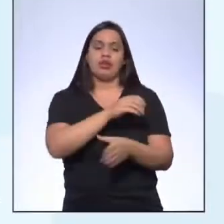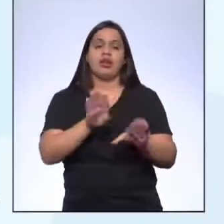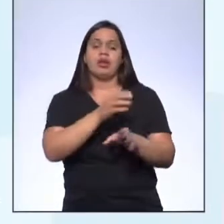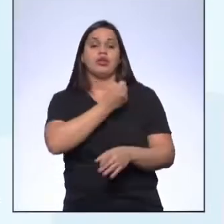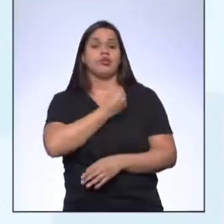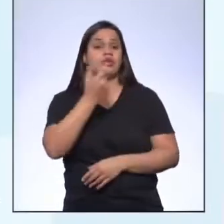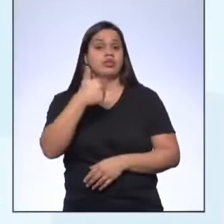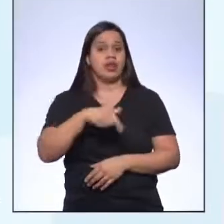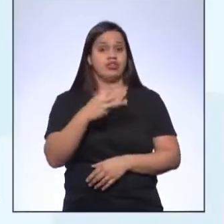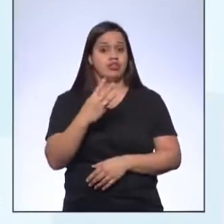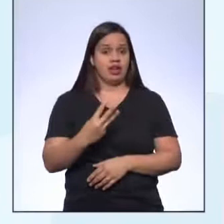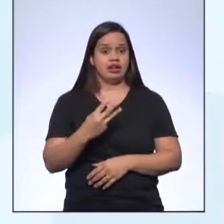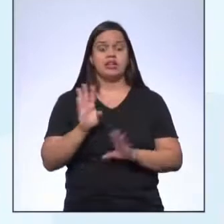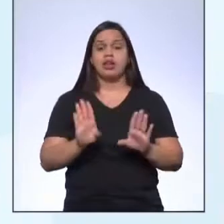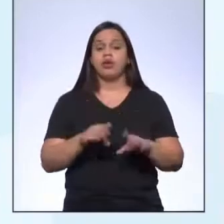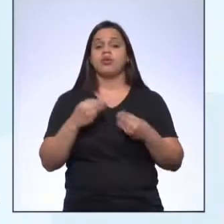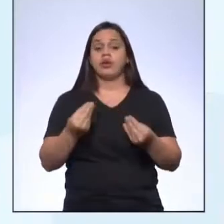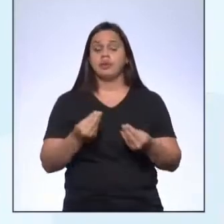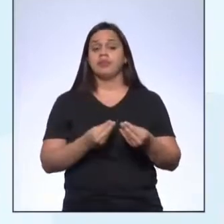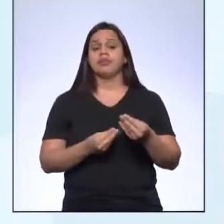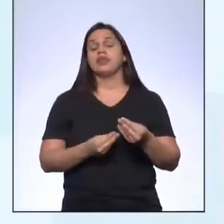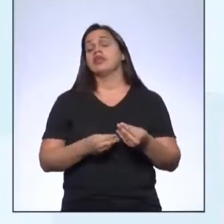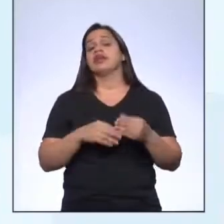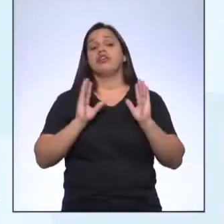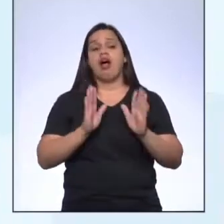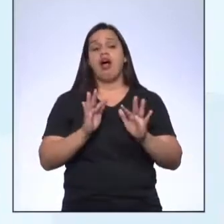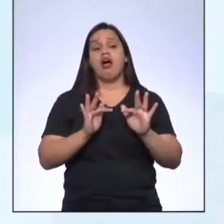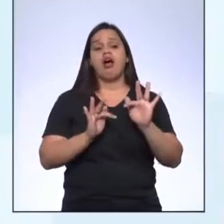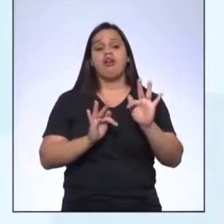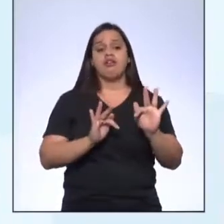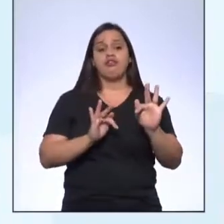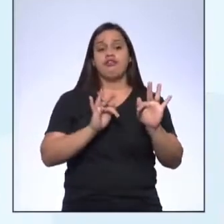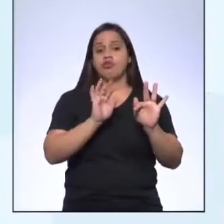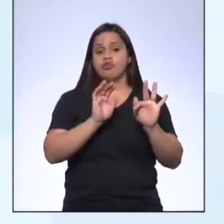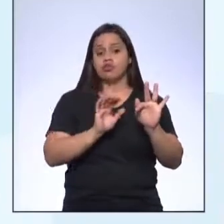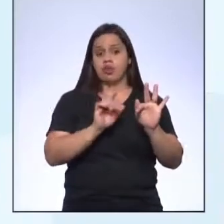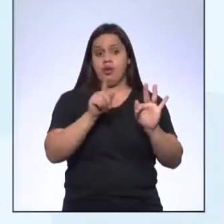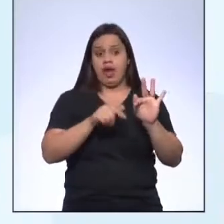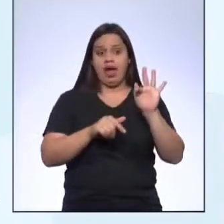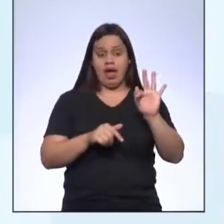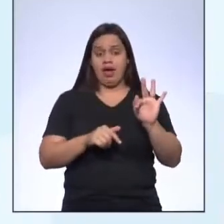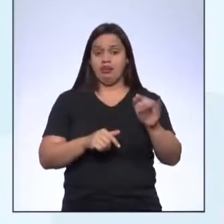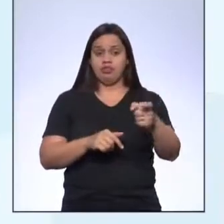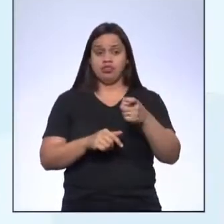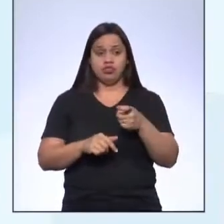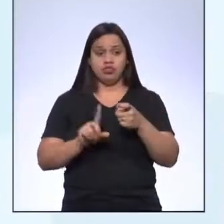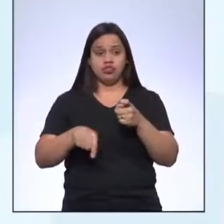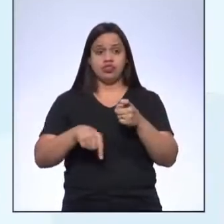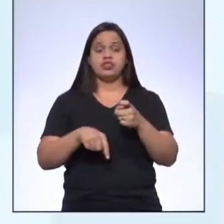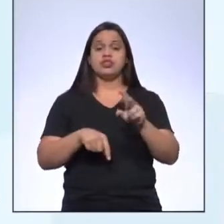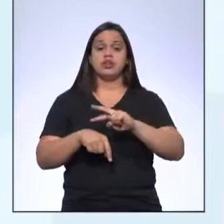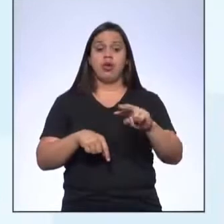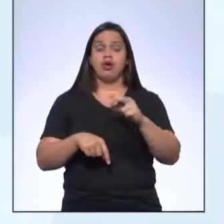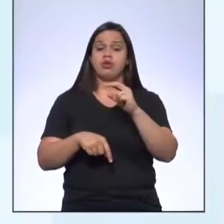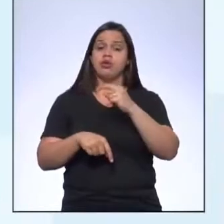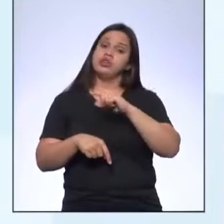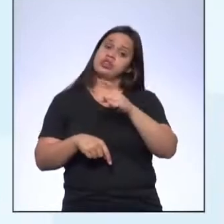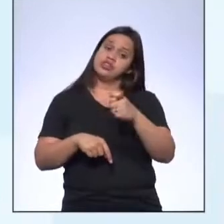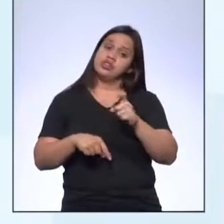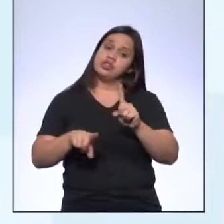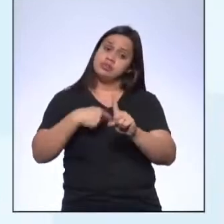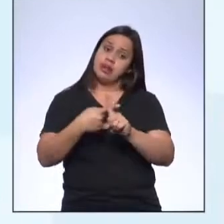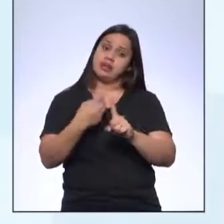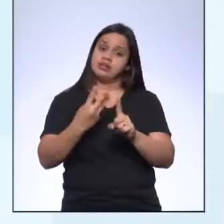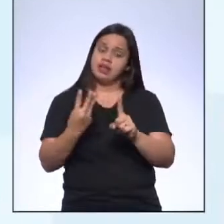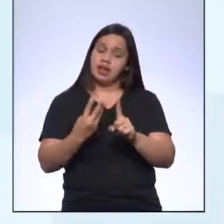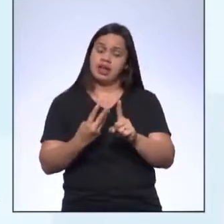então Dada a função f de x = x + 3 construa uma tabela atribuindo os valores